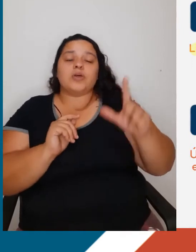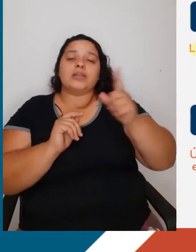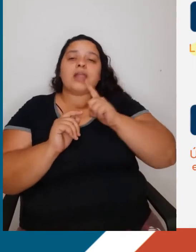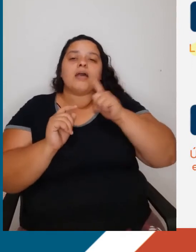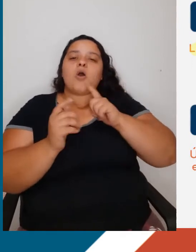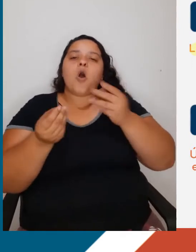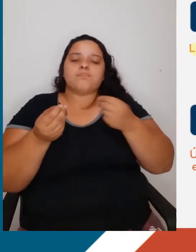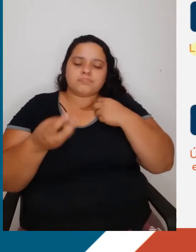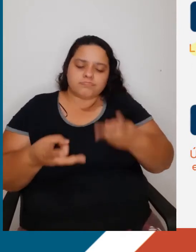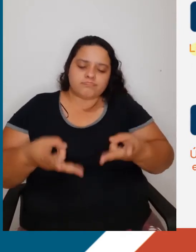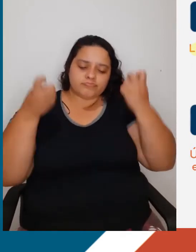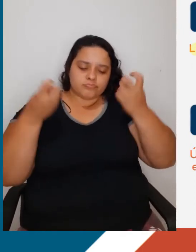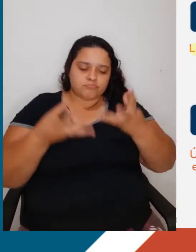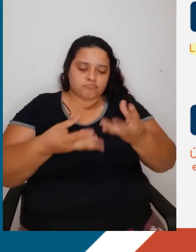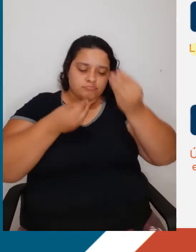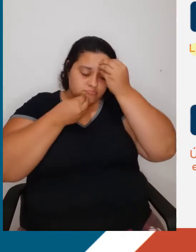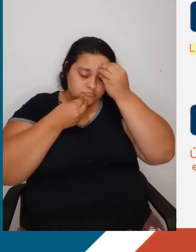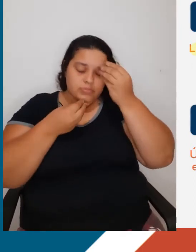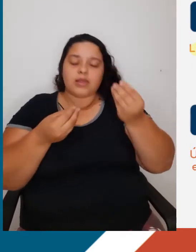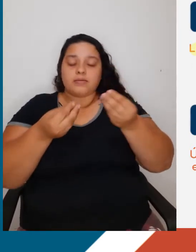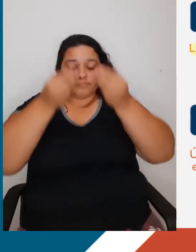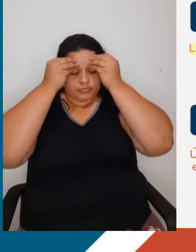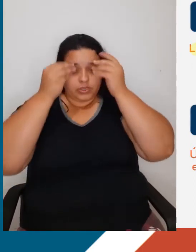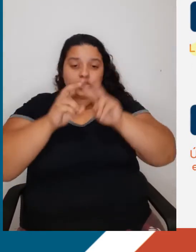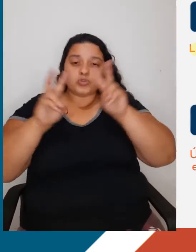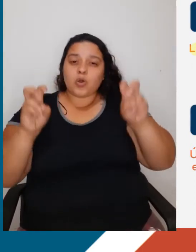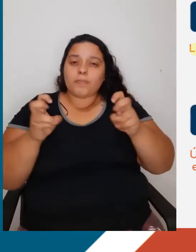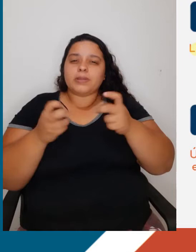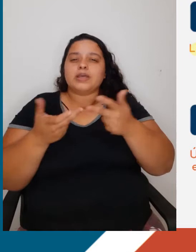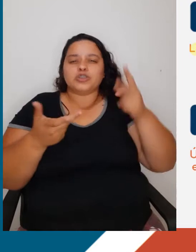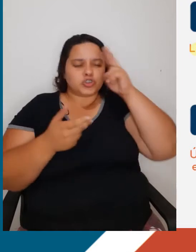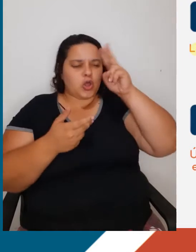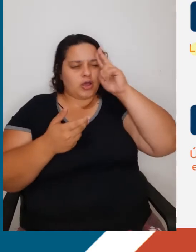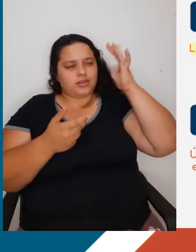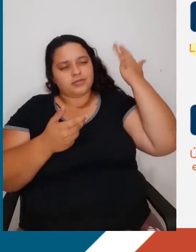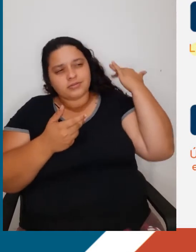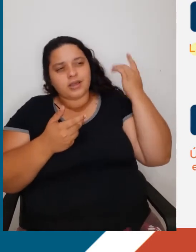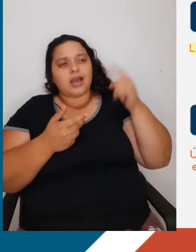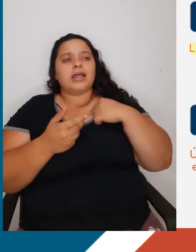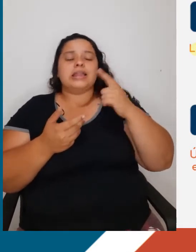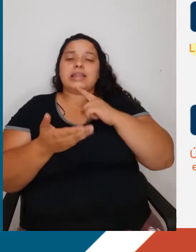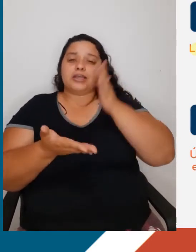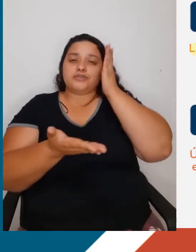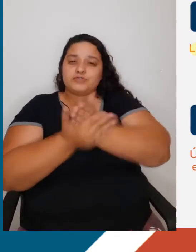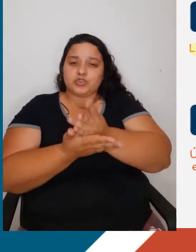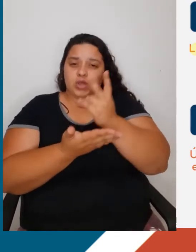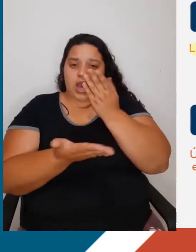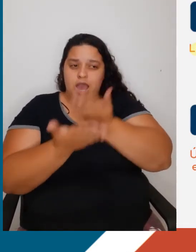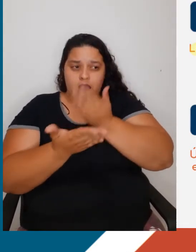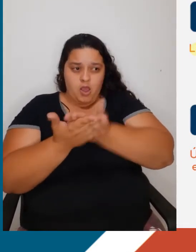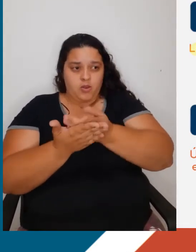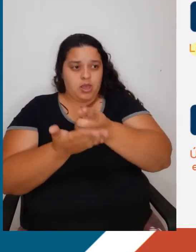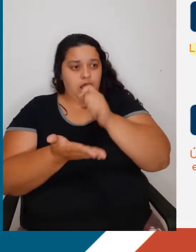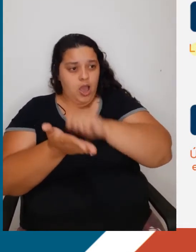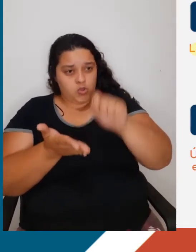uma reinterpretação e assimilação de múltiplas escolas literárias ao longo da nossa história. Por isso, dividimos essa aula em dois eixos: